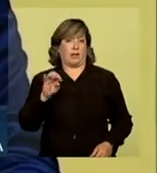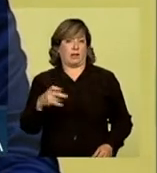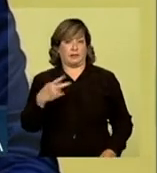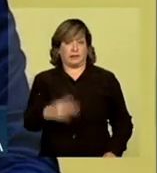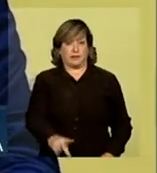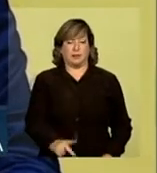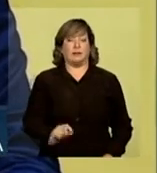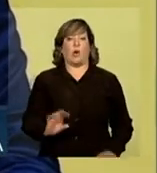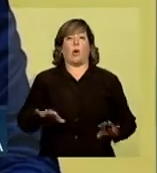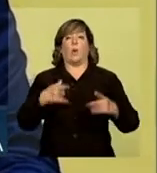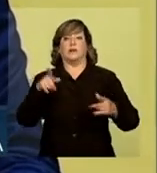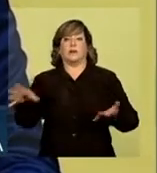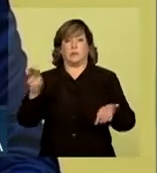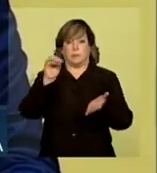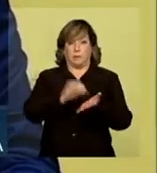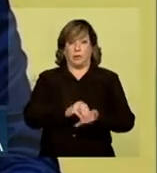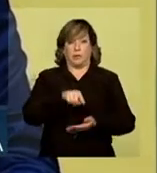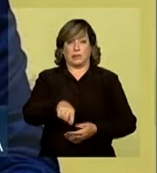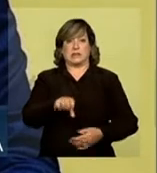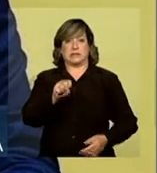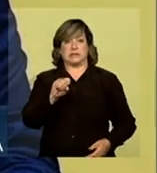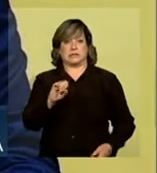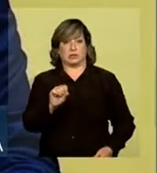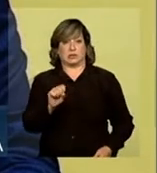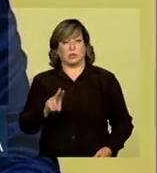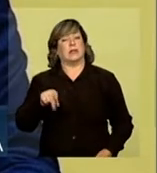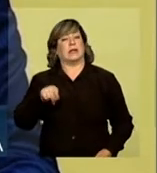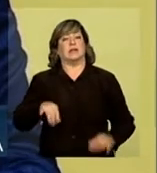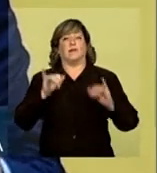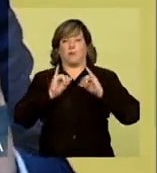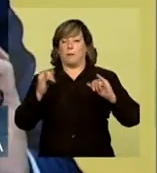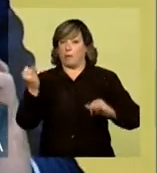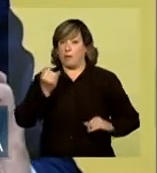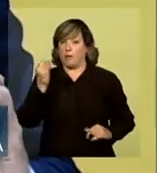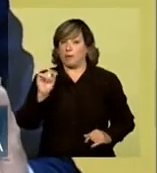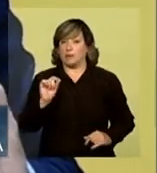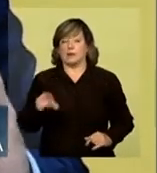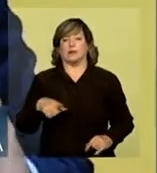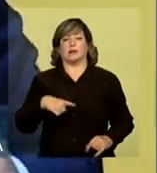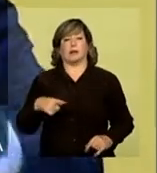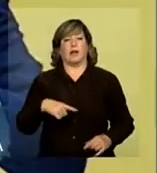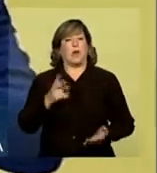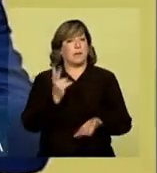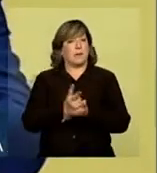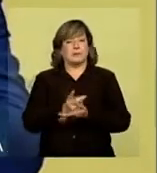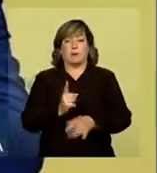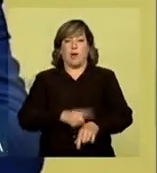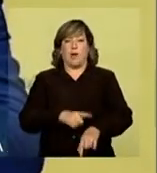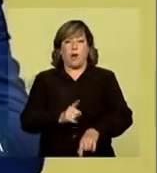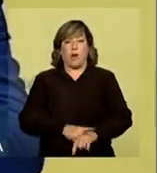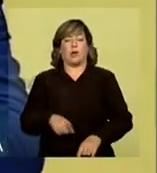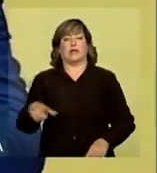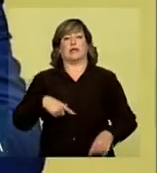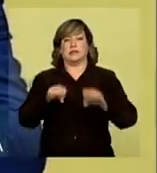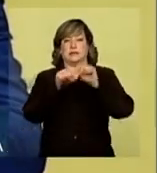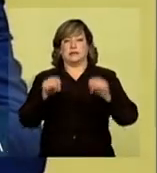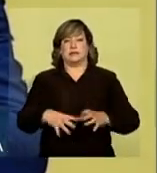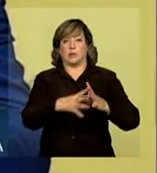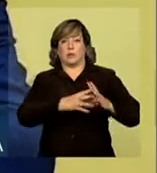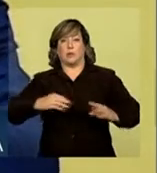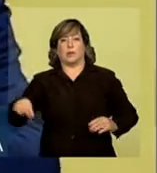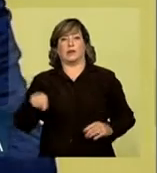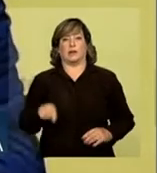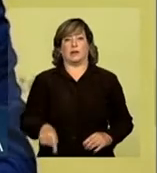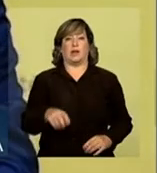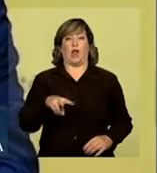quando ele se inscreve no Sisu e essa é uma informação importante automaticamente o sistema carrega a nota dele